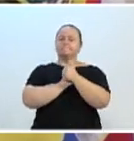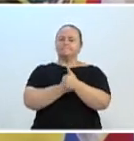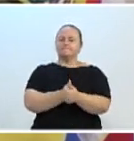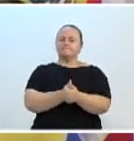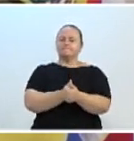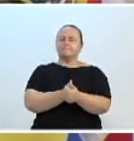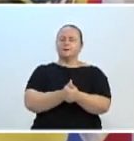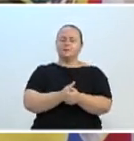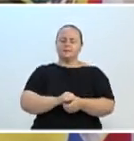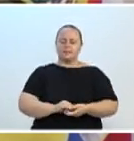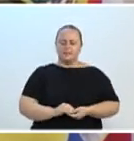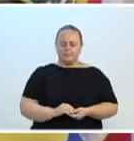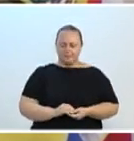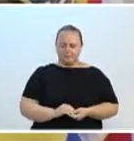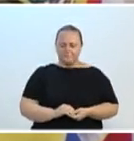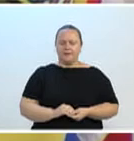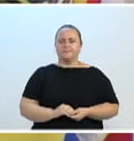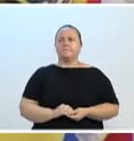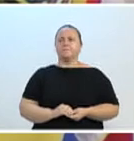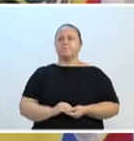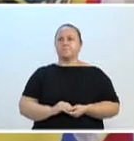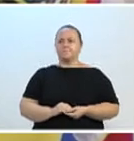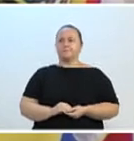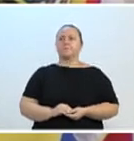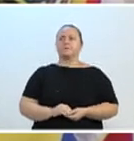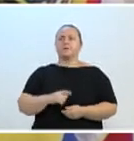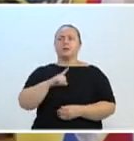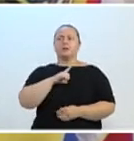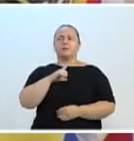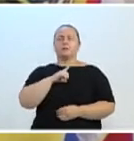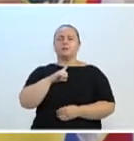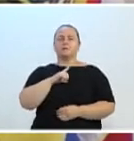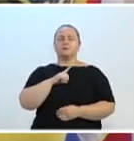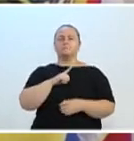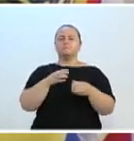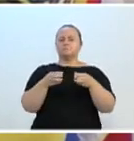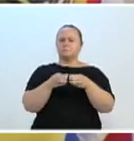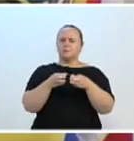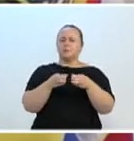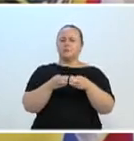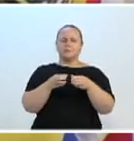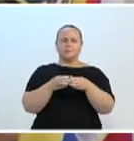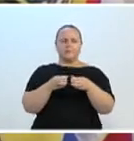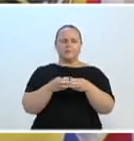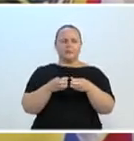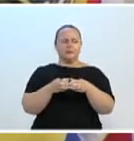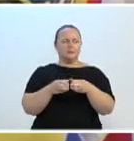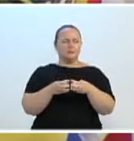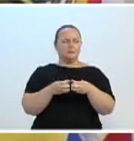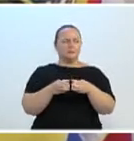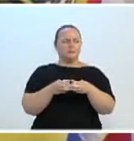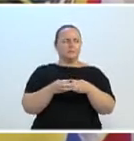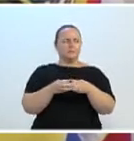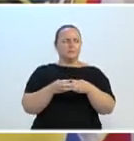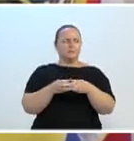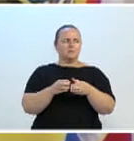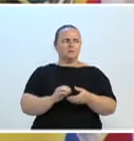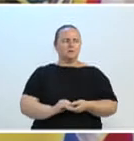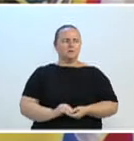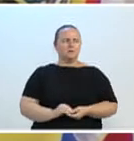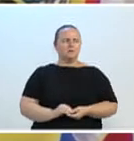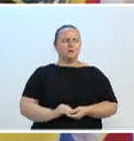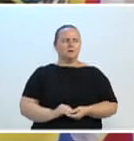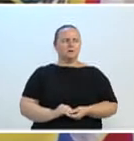do PP, seu Osmar Guedes, um grande empresário da cidade de Blumenau, que vem nos acompanhando sempre aí, sempre preocupado também com a